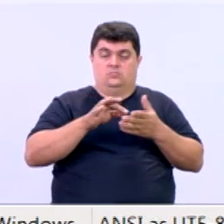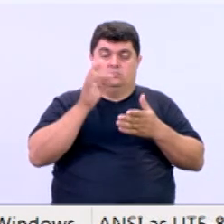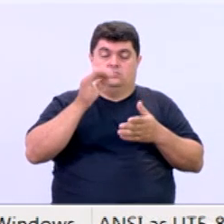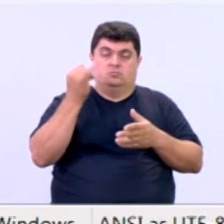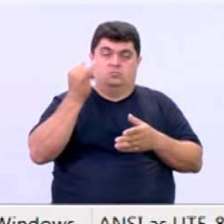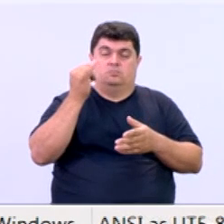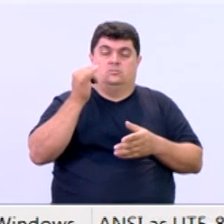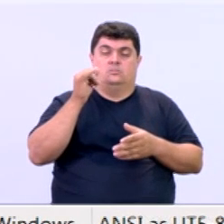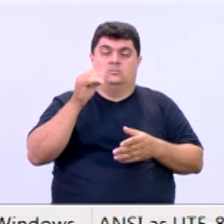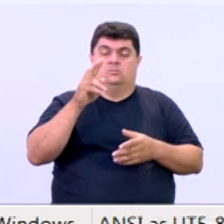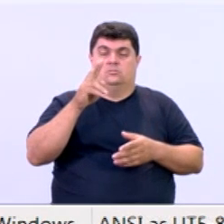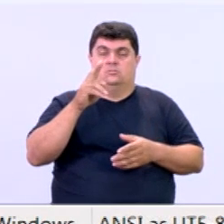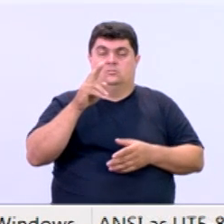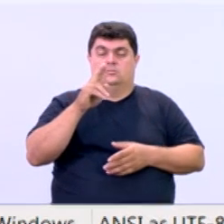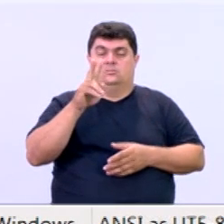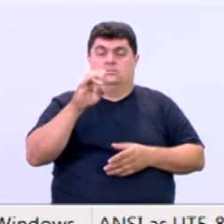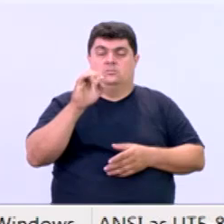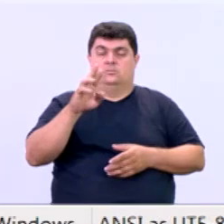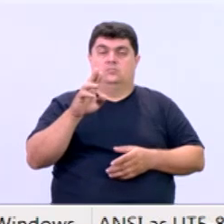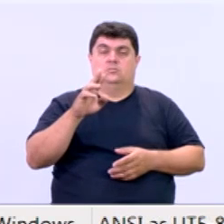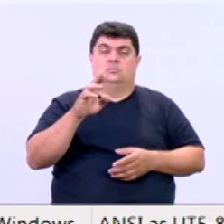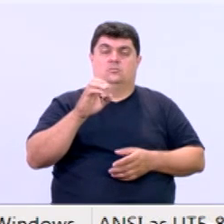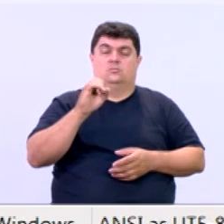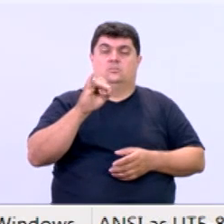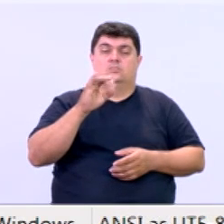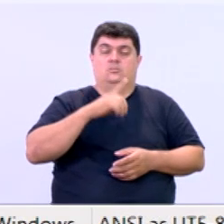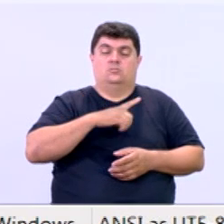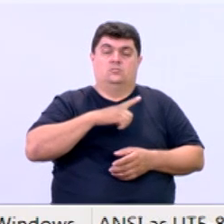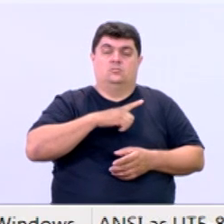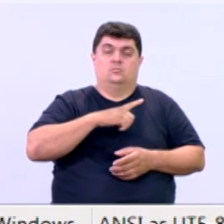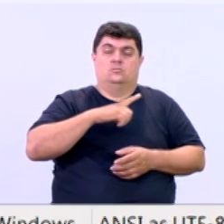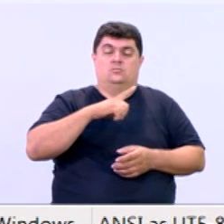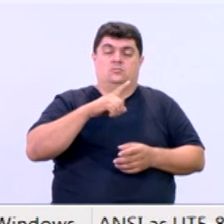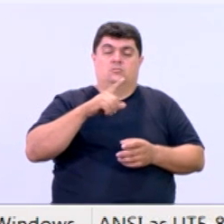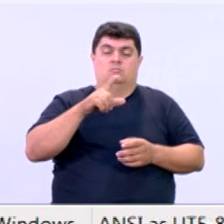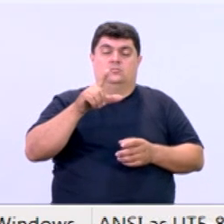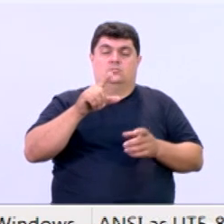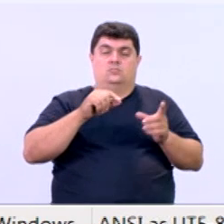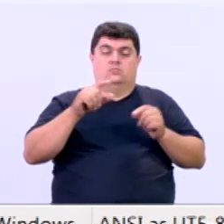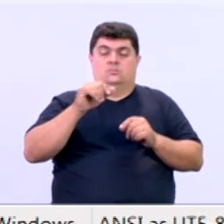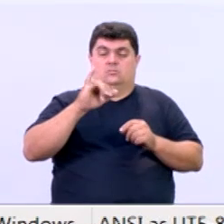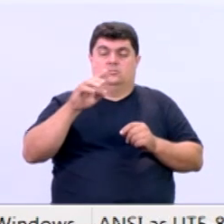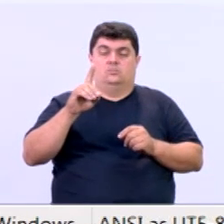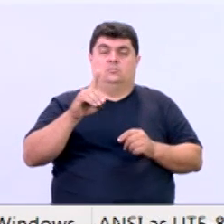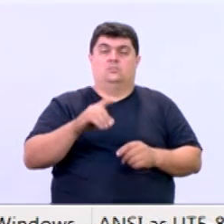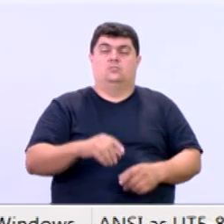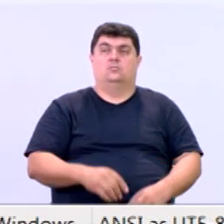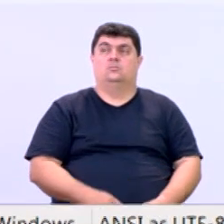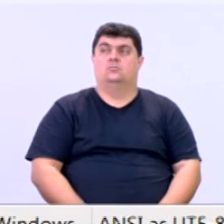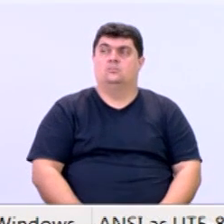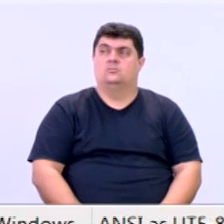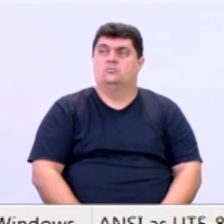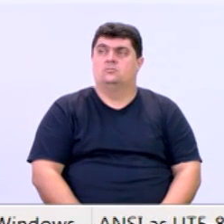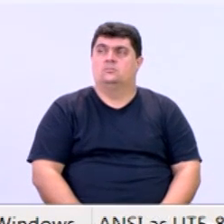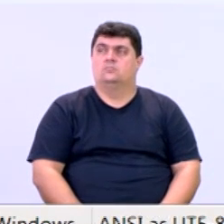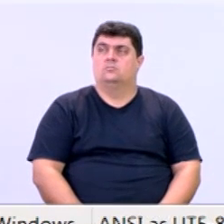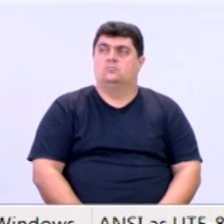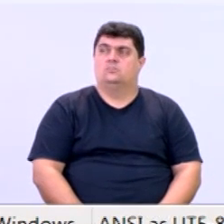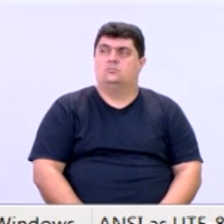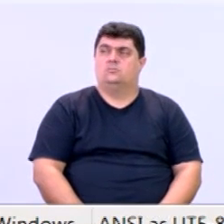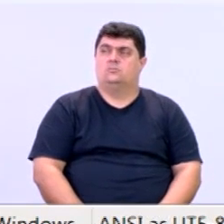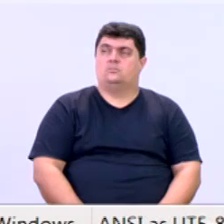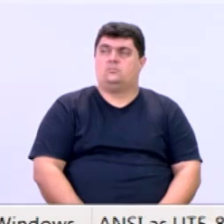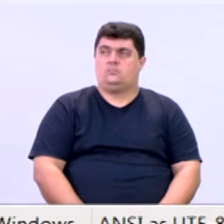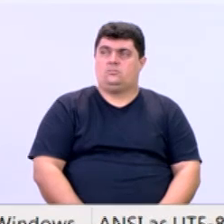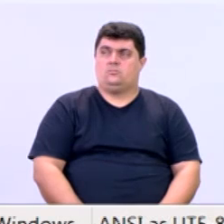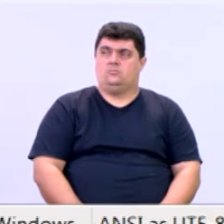ID. Se eu usei nome, eu posso usar getElement by nome. Tá aqui, ó. Ou